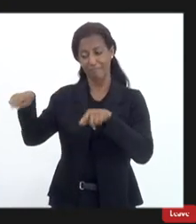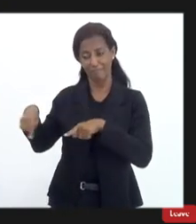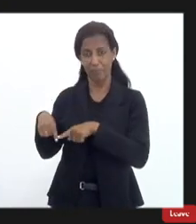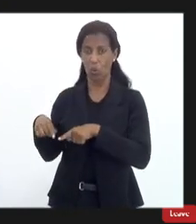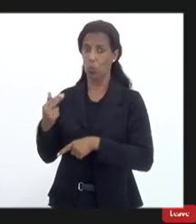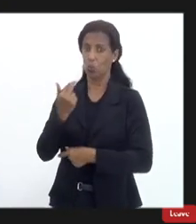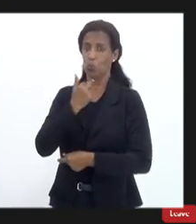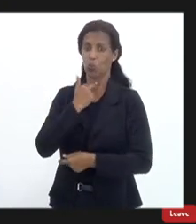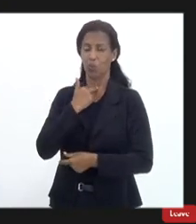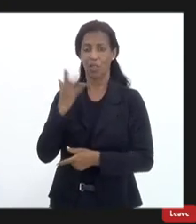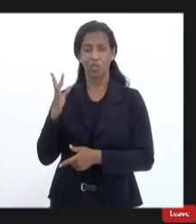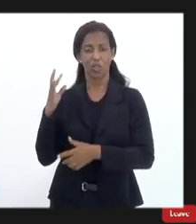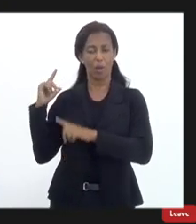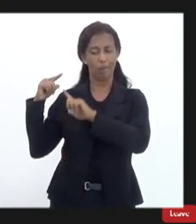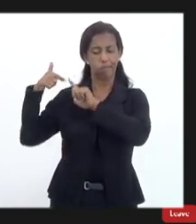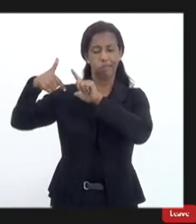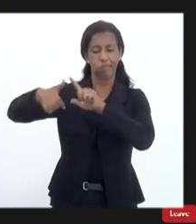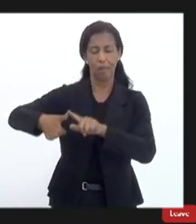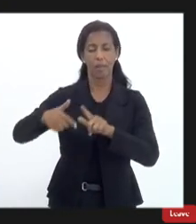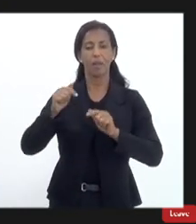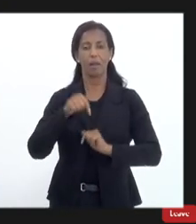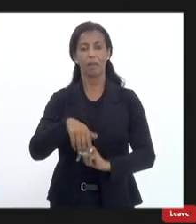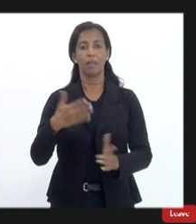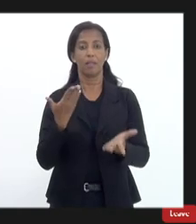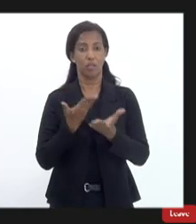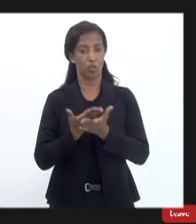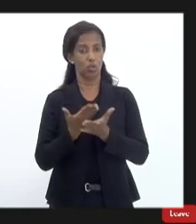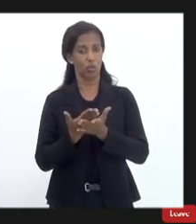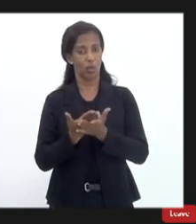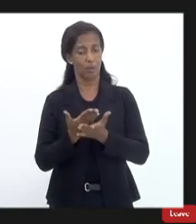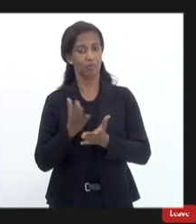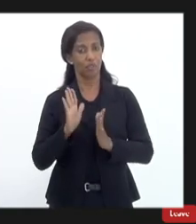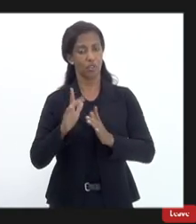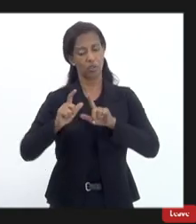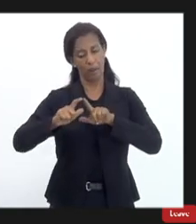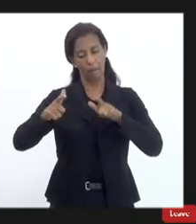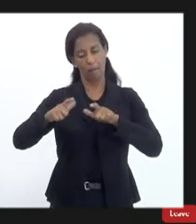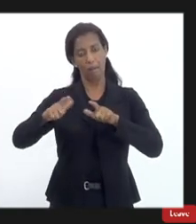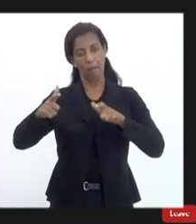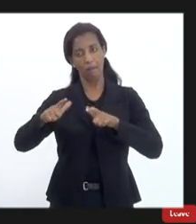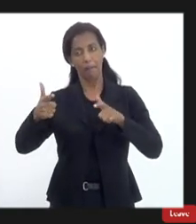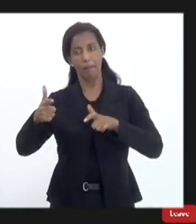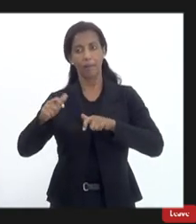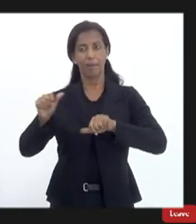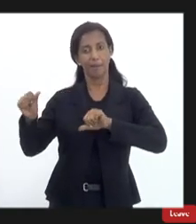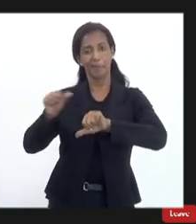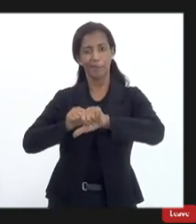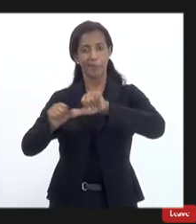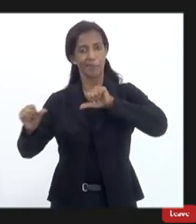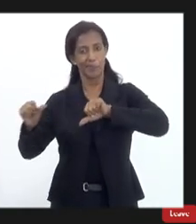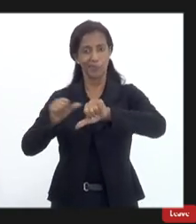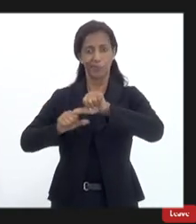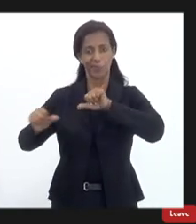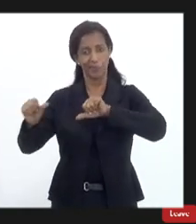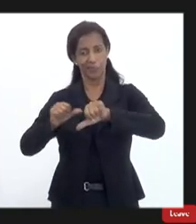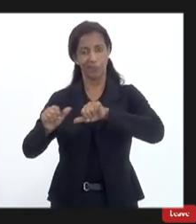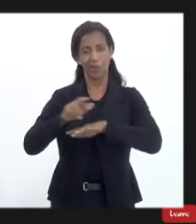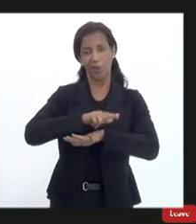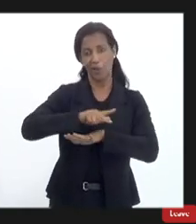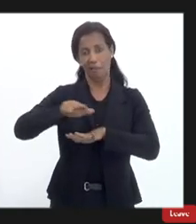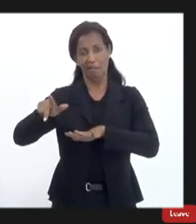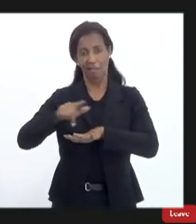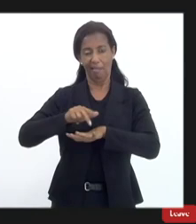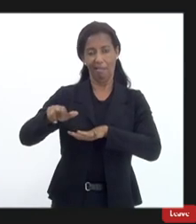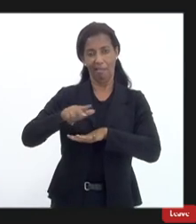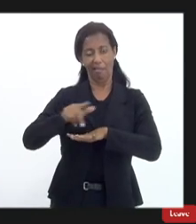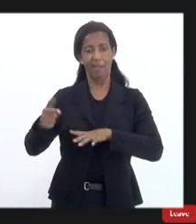uma tradição da educação brasileira, a gente vai, de uma certa forma, ampliando, né, entre aspas, nossos vários puxadinhos